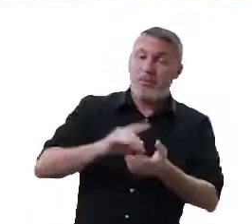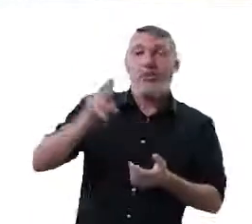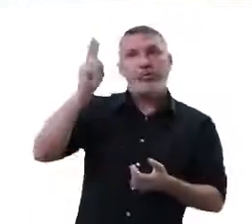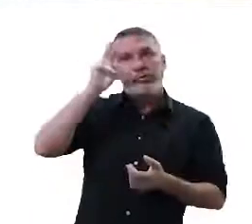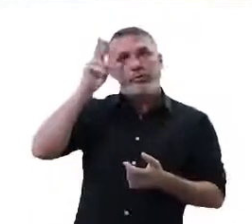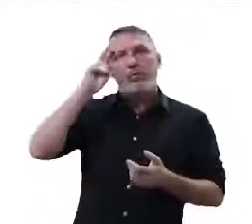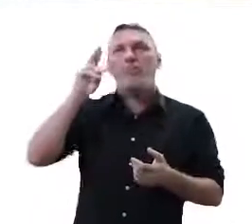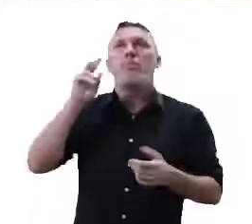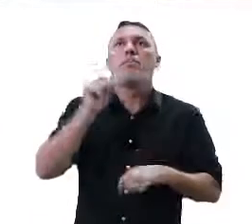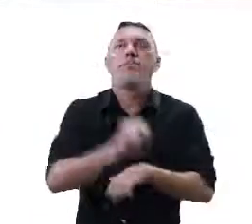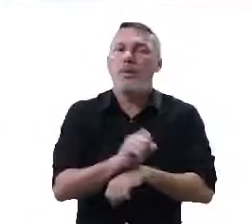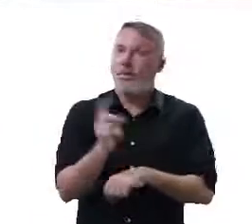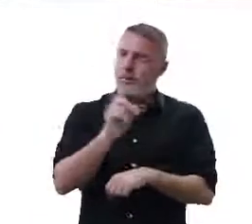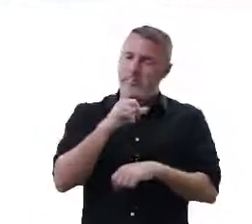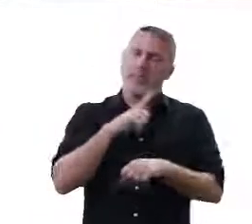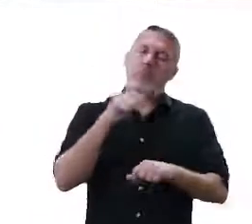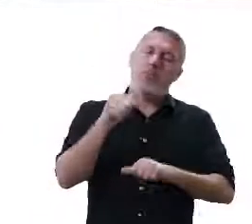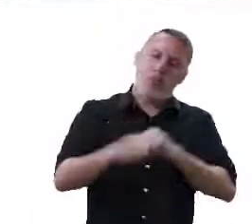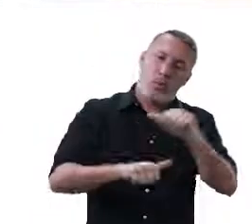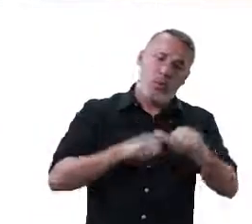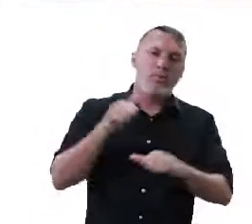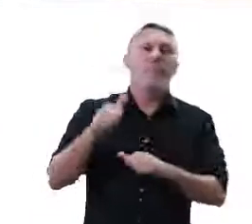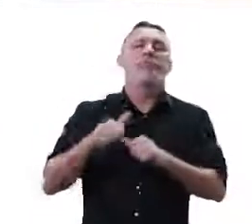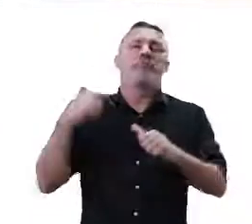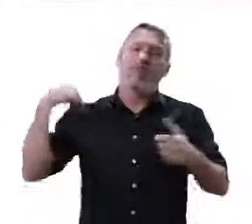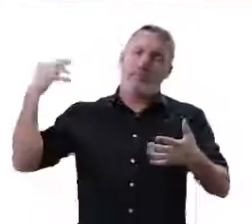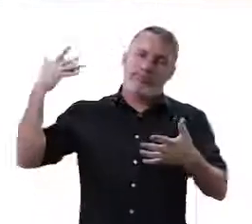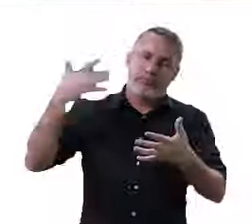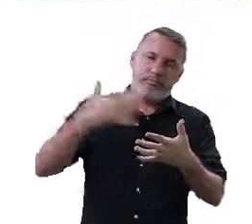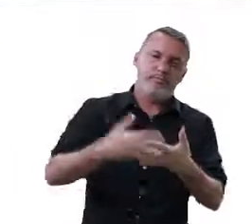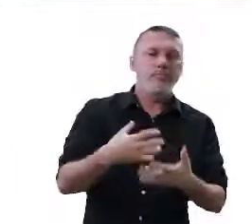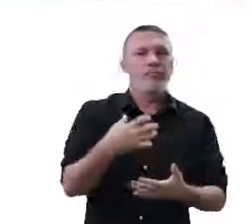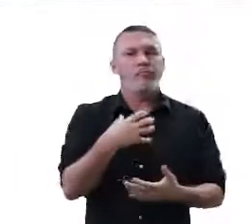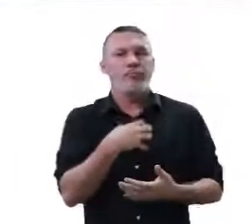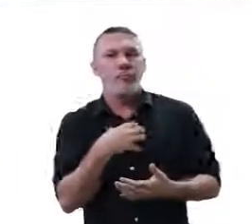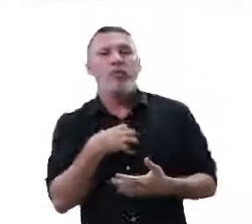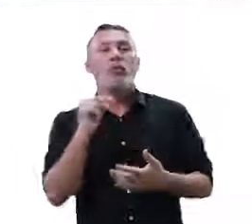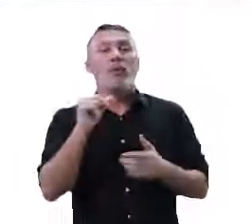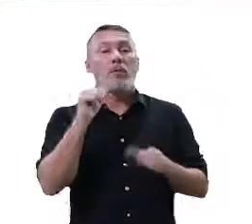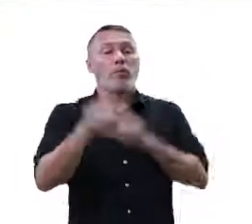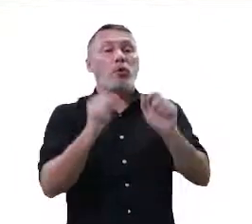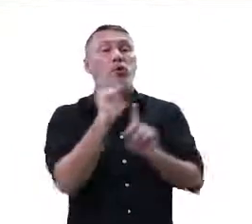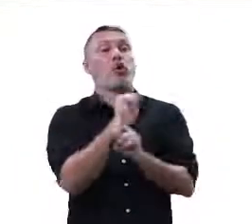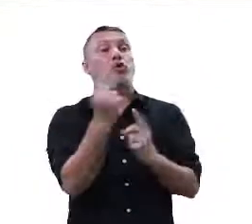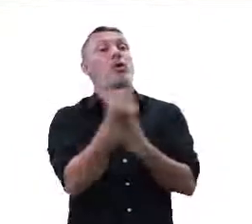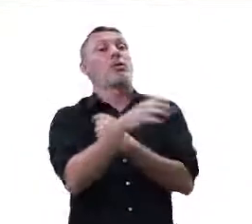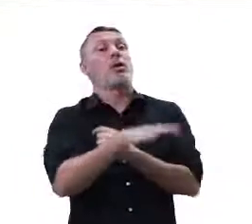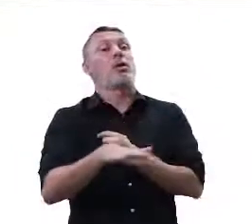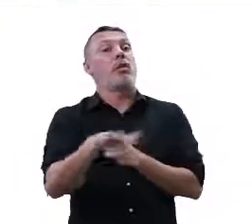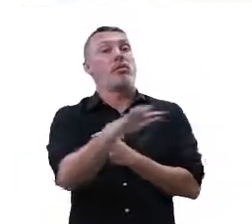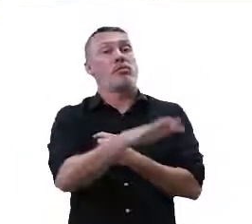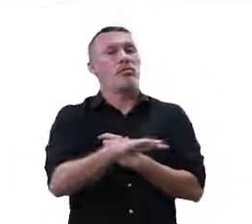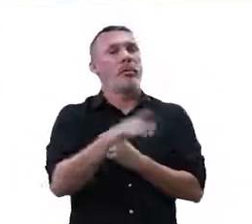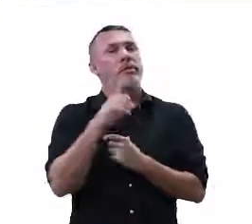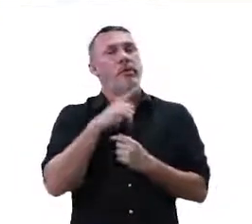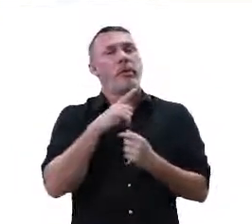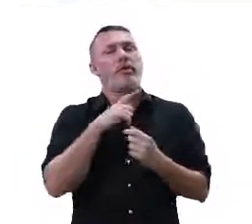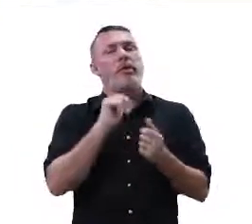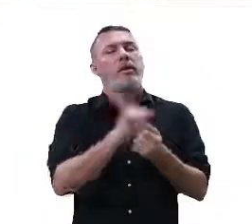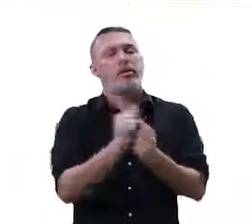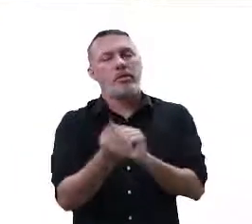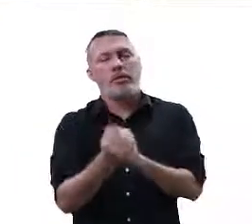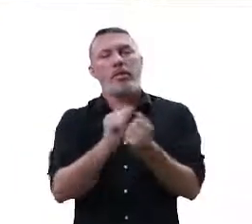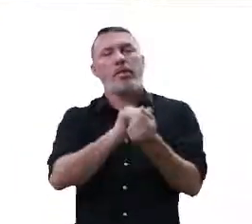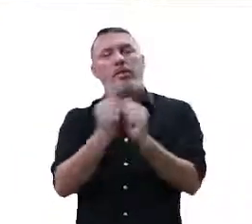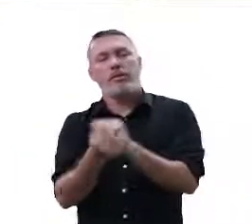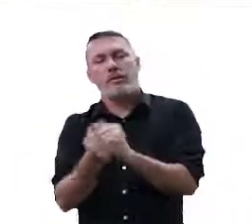se modificando, ela vai avançando, né, a partir das transformações sociais, as sociedades vão se